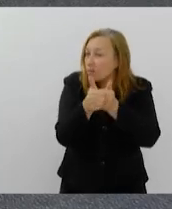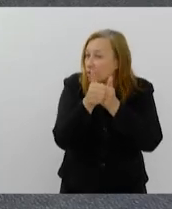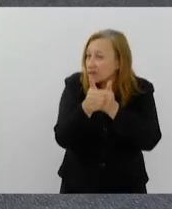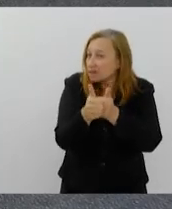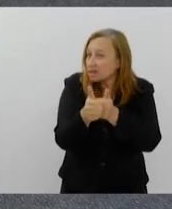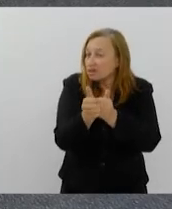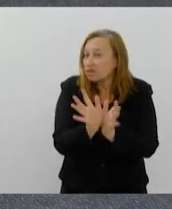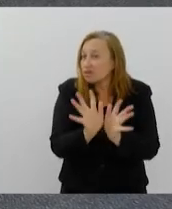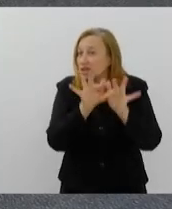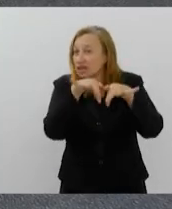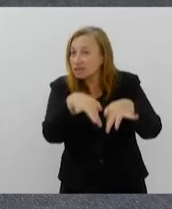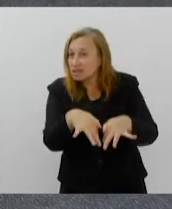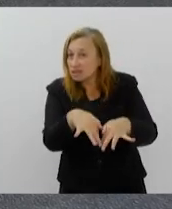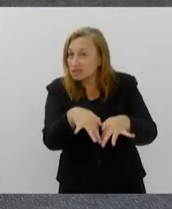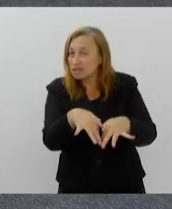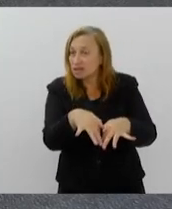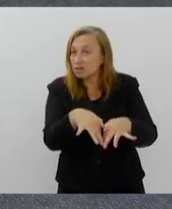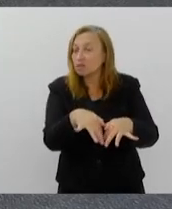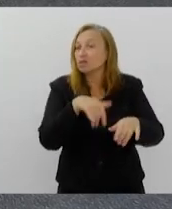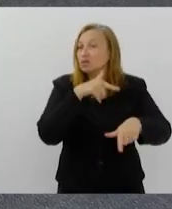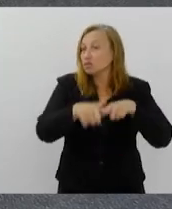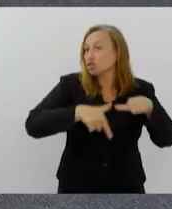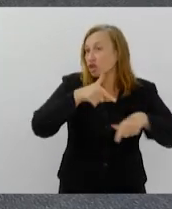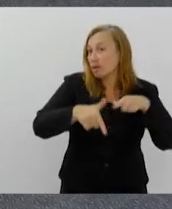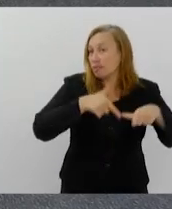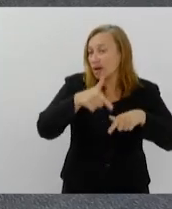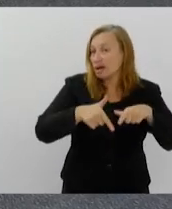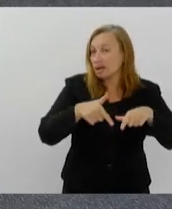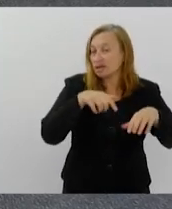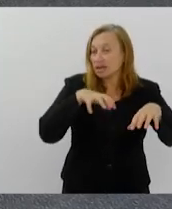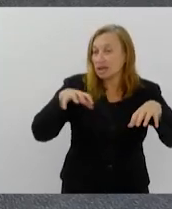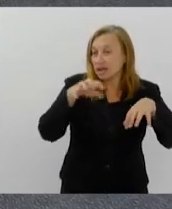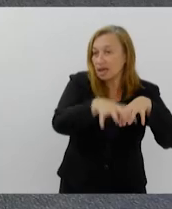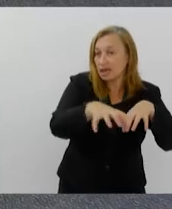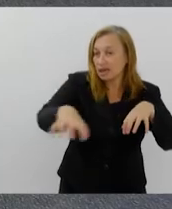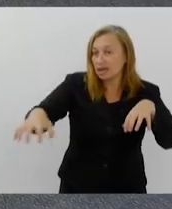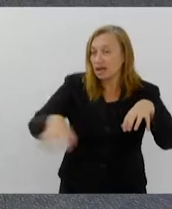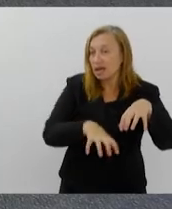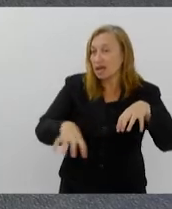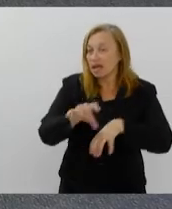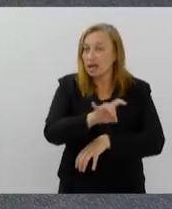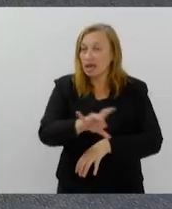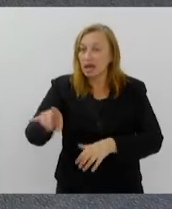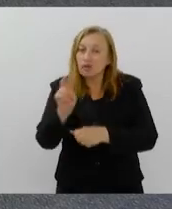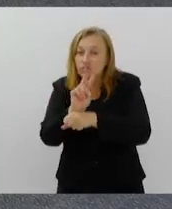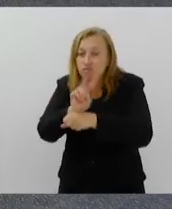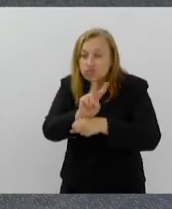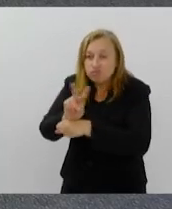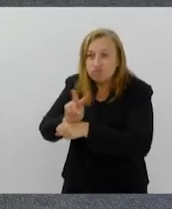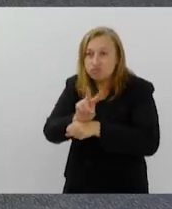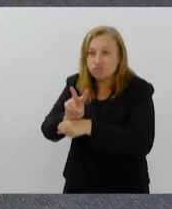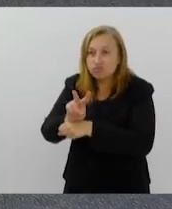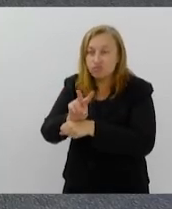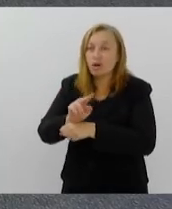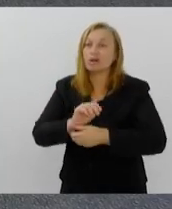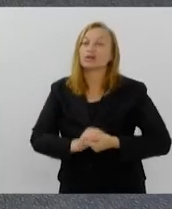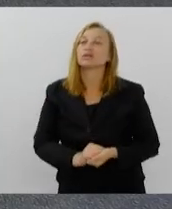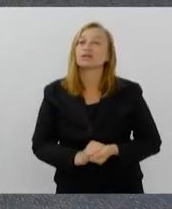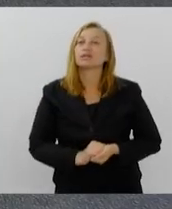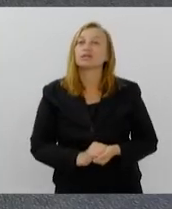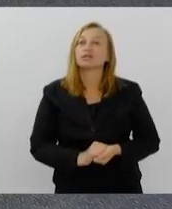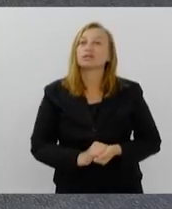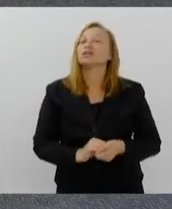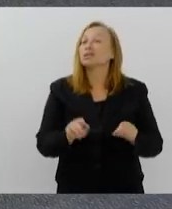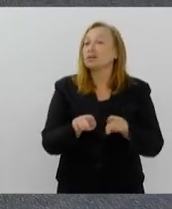execução financeira e física dos produtos por região demográfica, do monitoramento dos indicadores da programação e